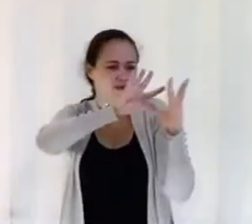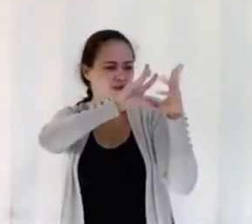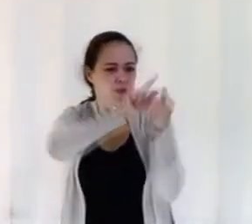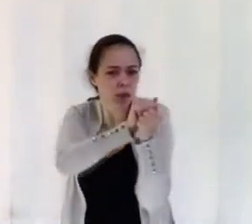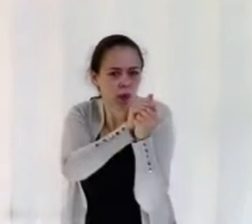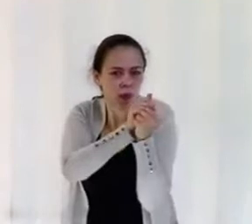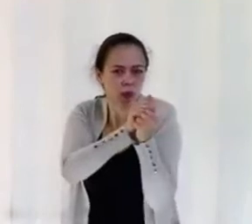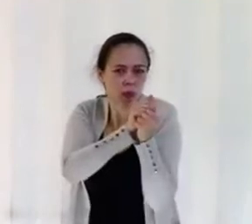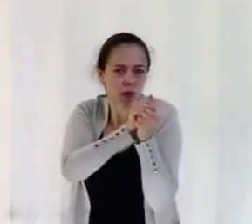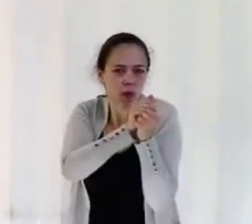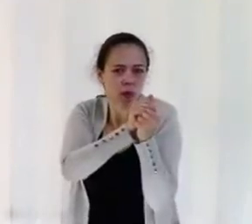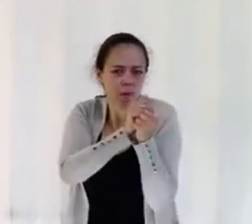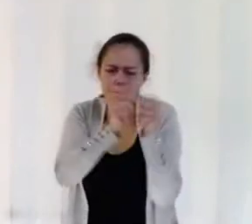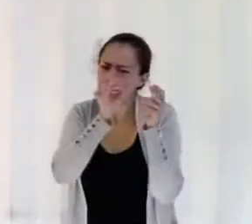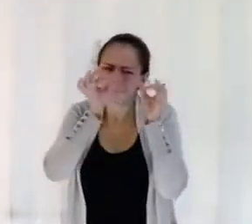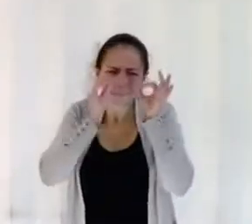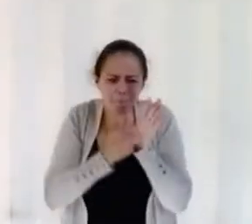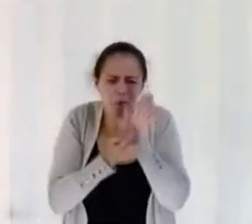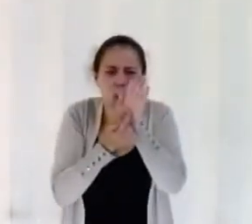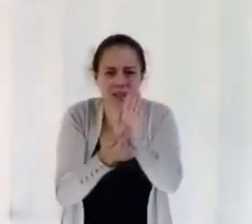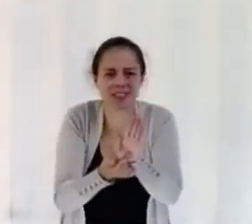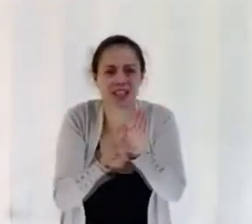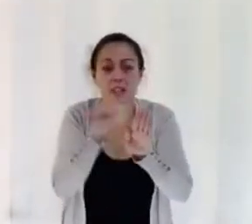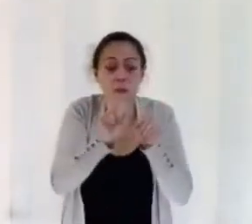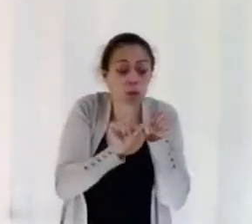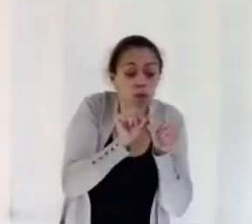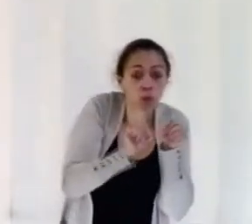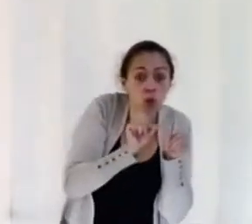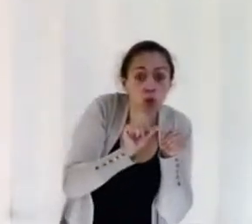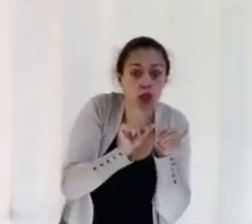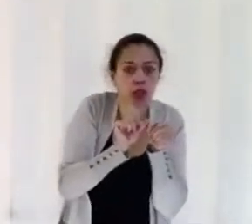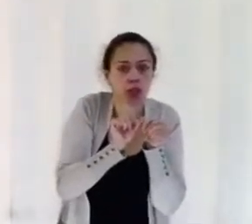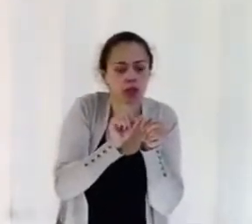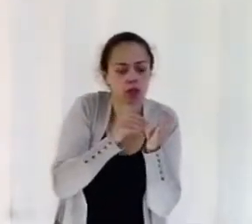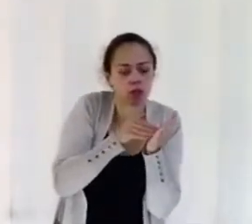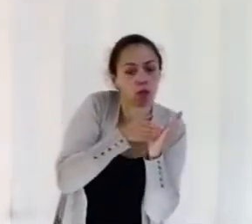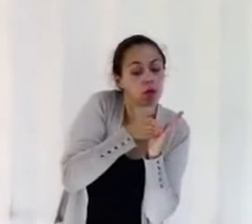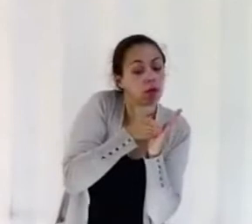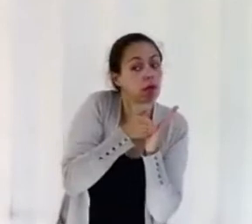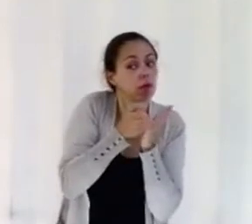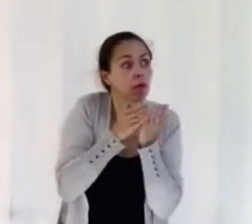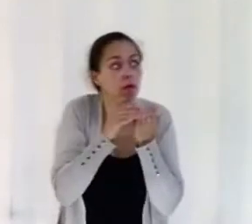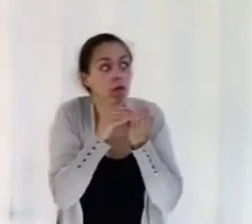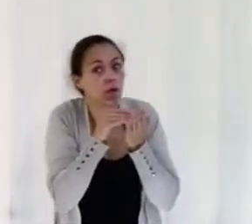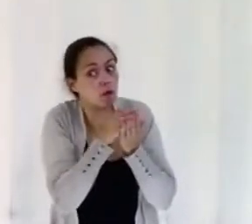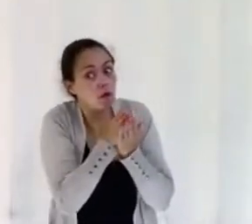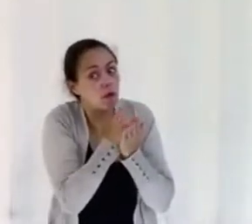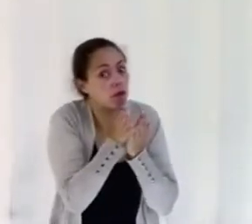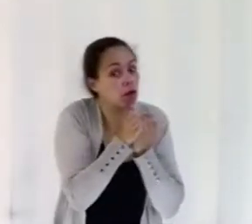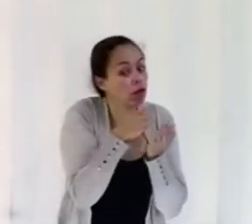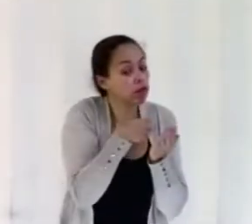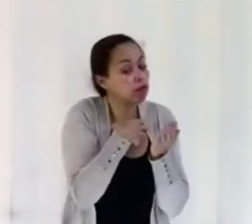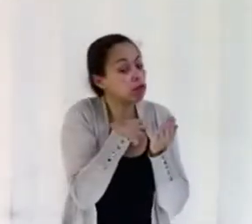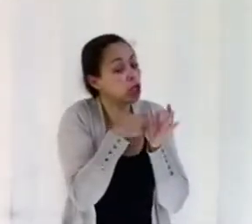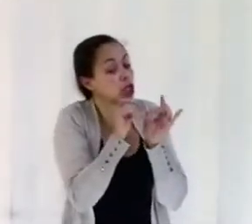mas também ensina. O pastor também é mestre. O pastor precisa ensinar com fidelidade a palavra, assim como Lucas escreve